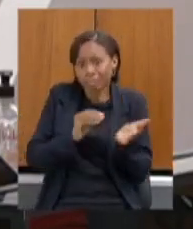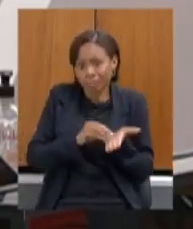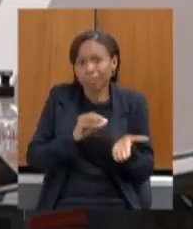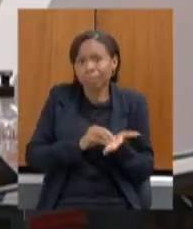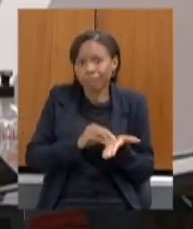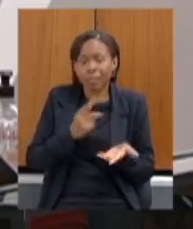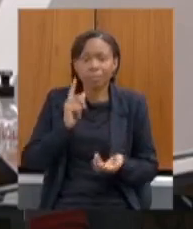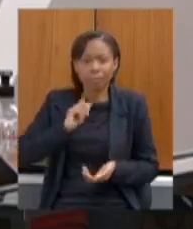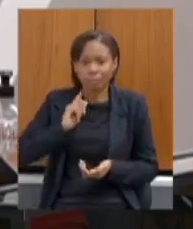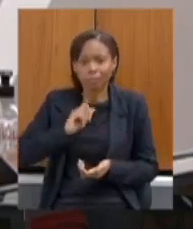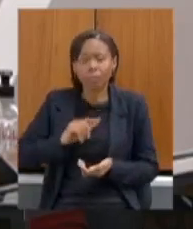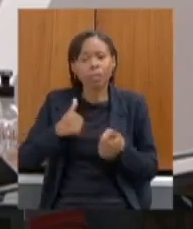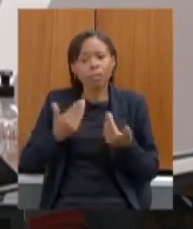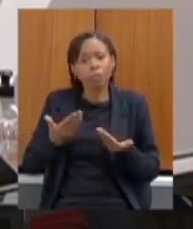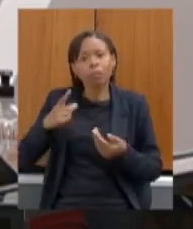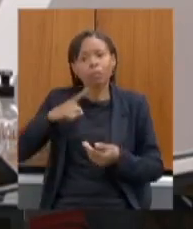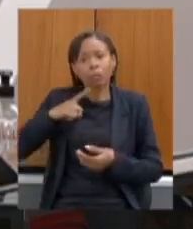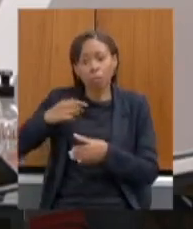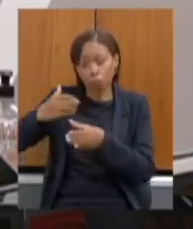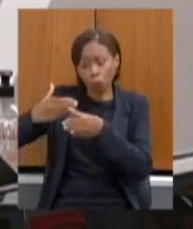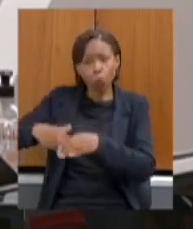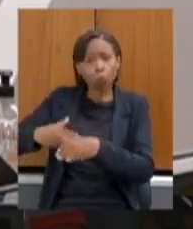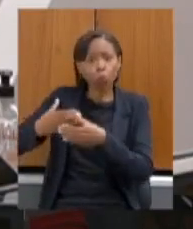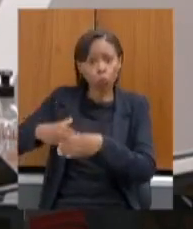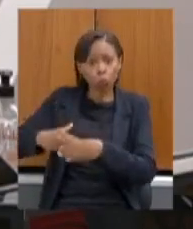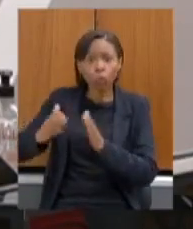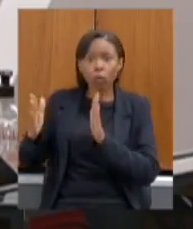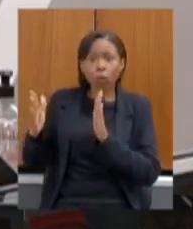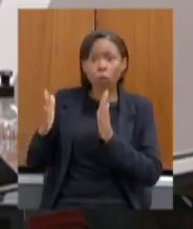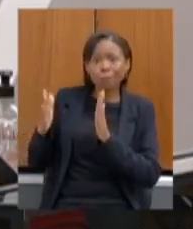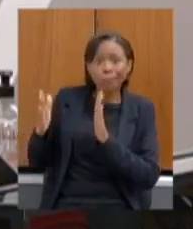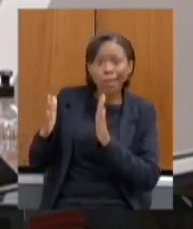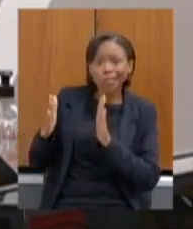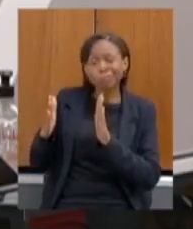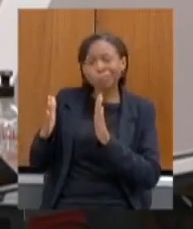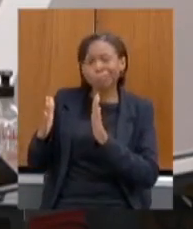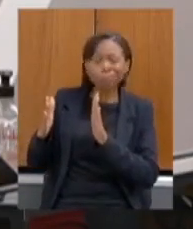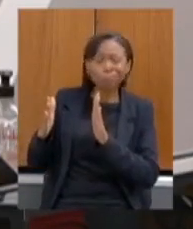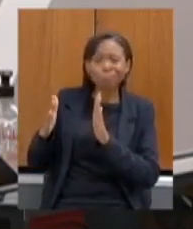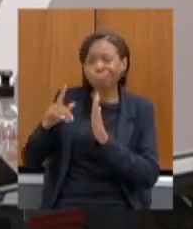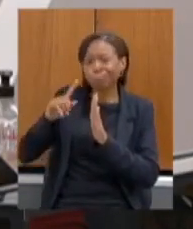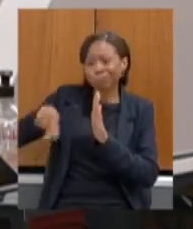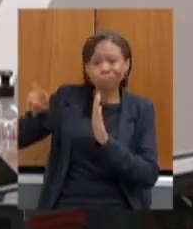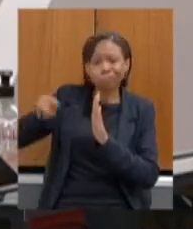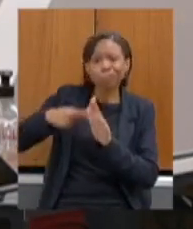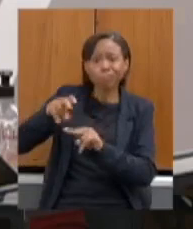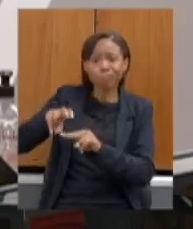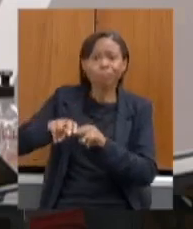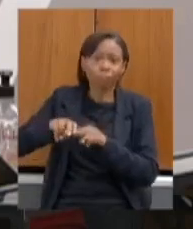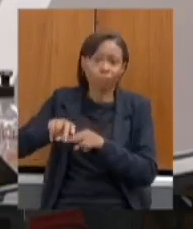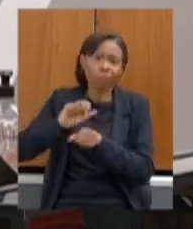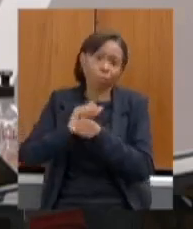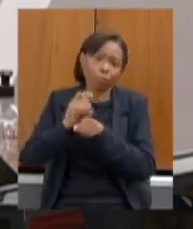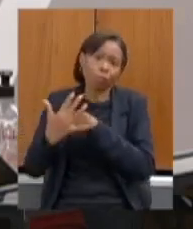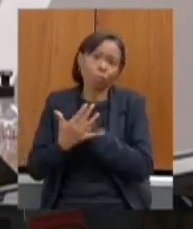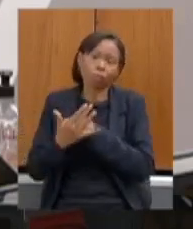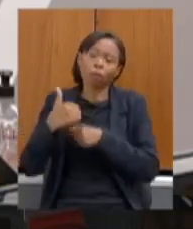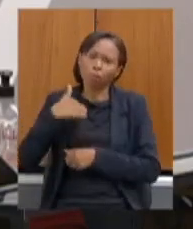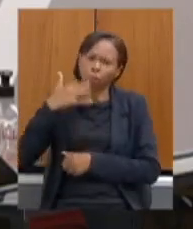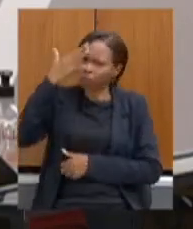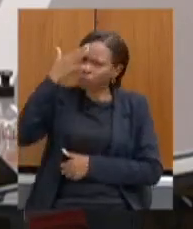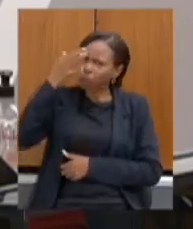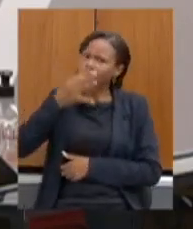Então, nós temos esse concurso vigente, como o prazo dele está suspenso por causa da pandemia, e eu tenho certeza